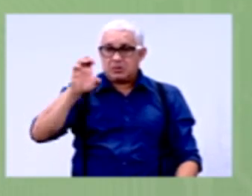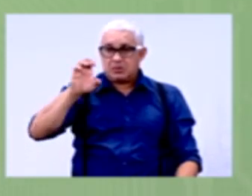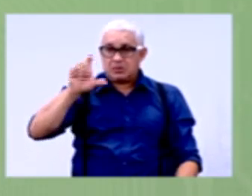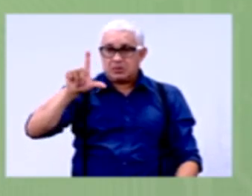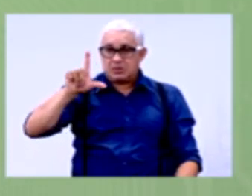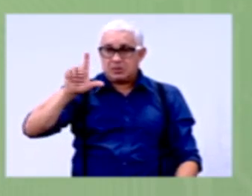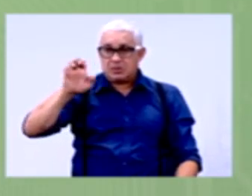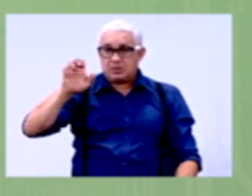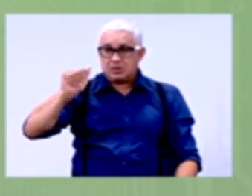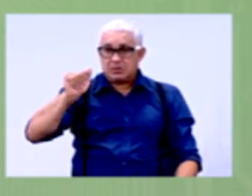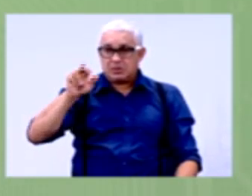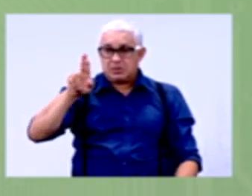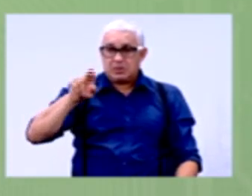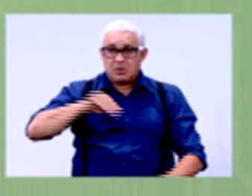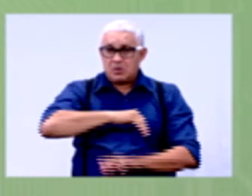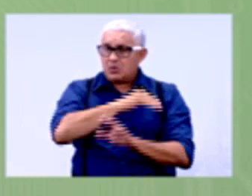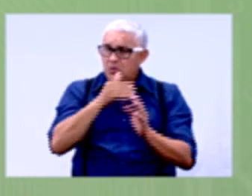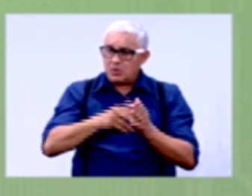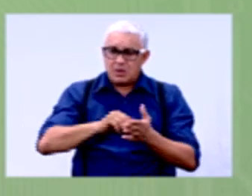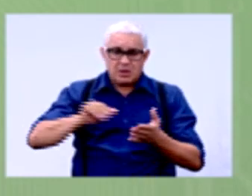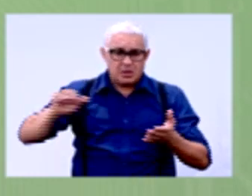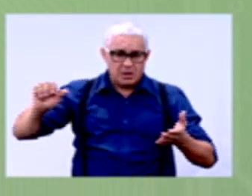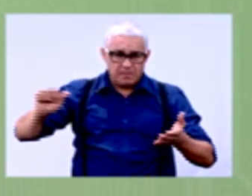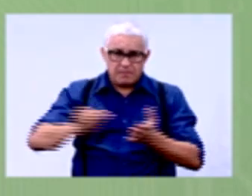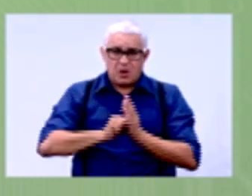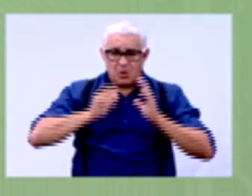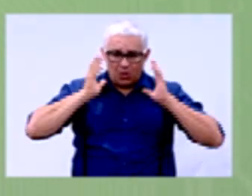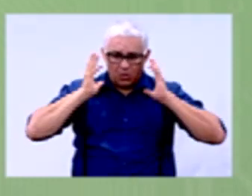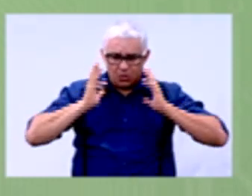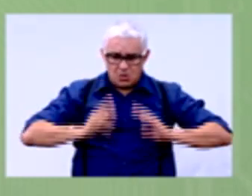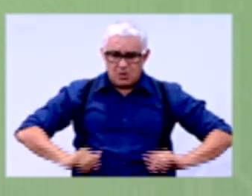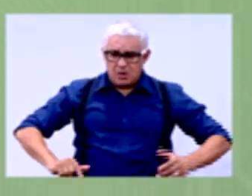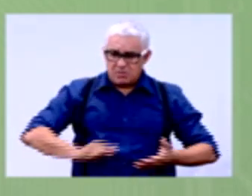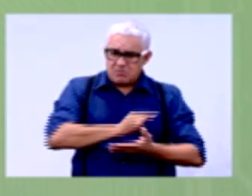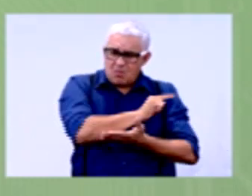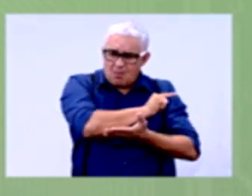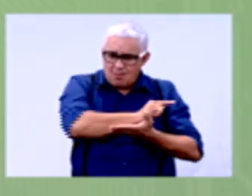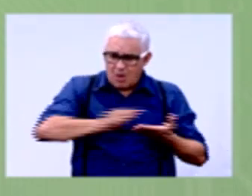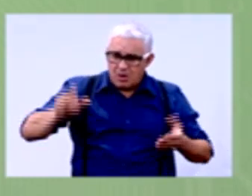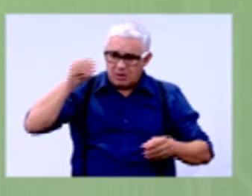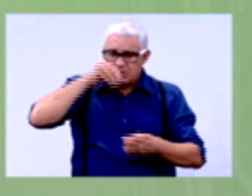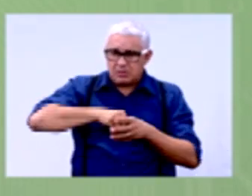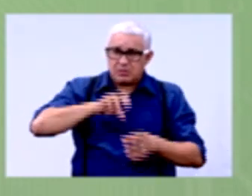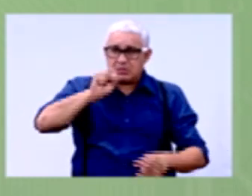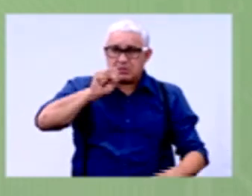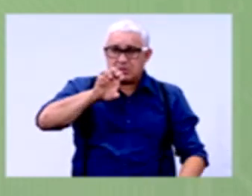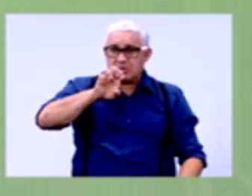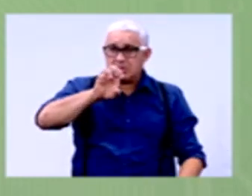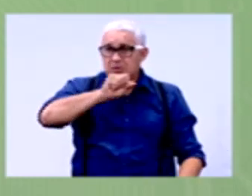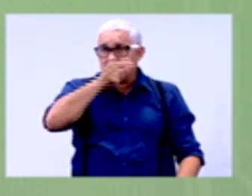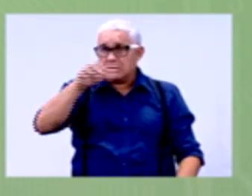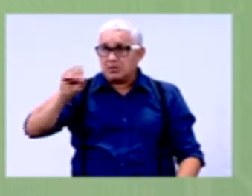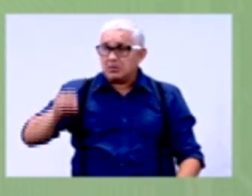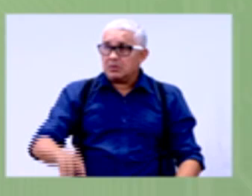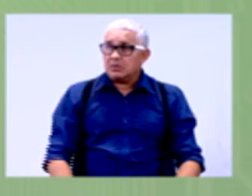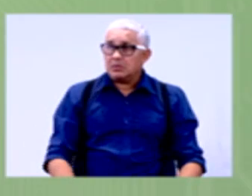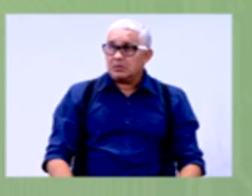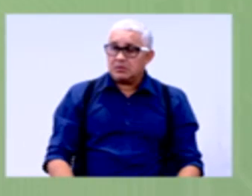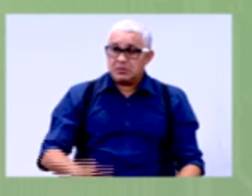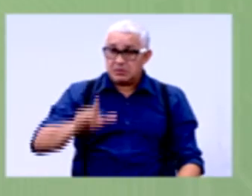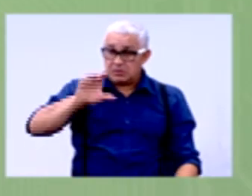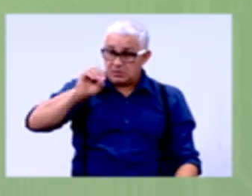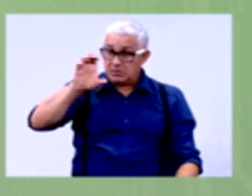excluir todos os dados, né? Vai limpar todos os dados que foram armazenados na sessão. Aliás, no armazenamento local,